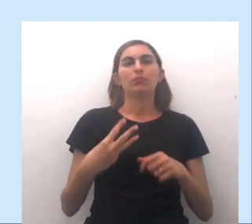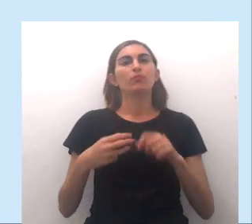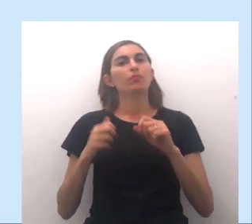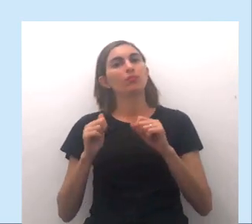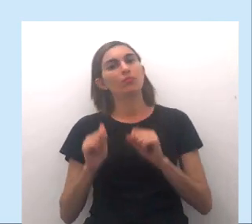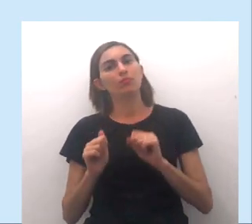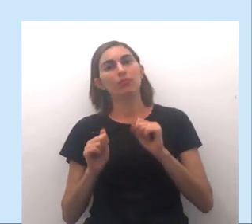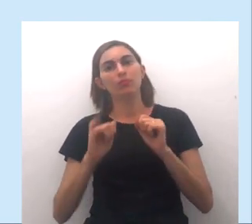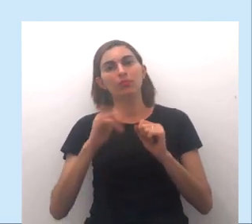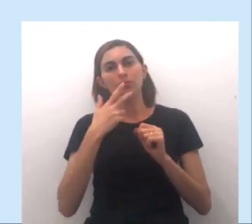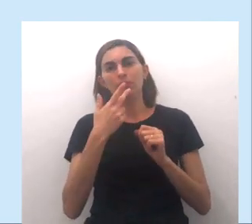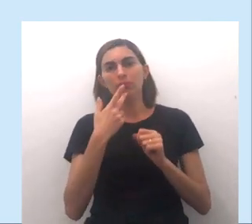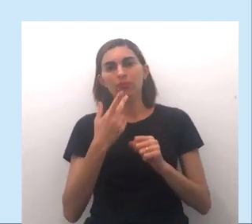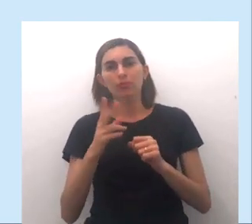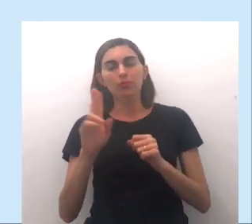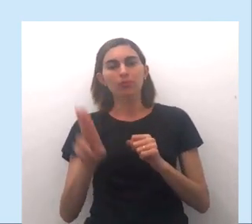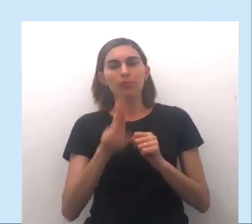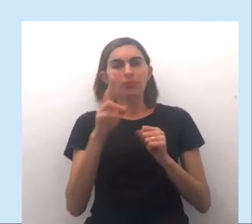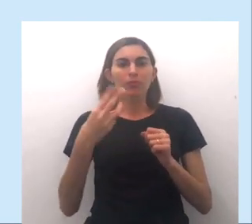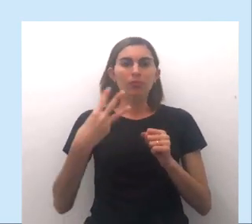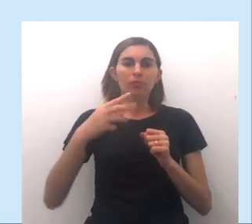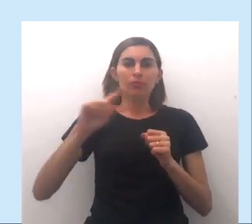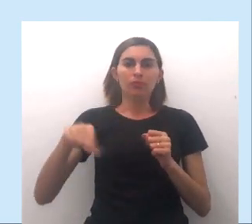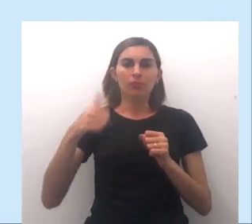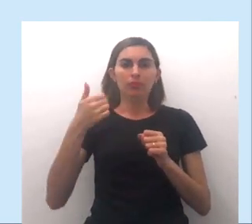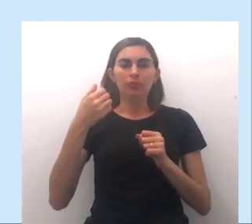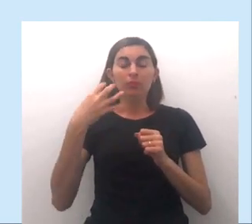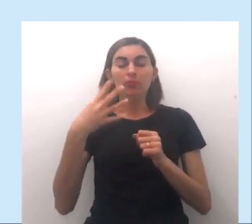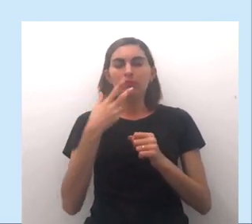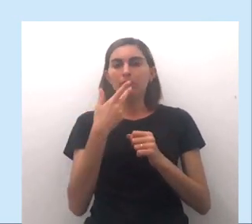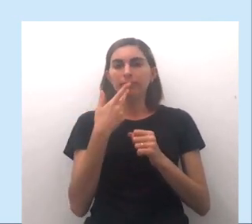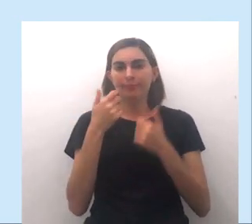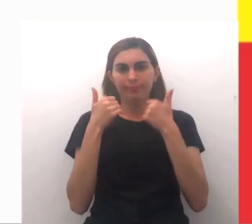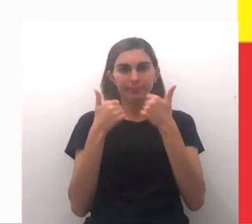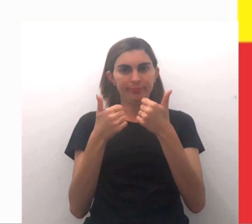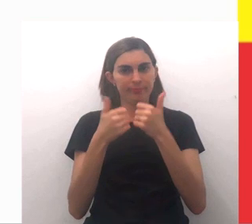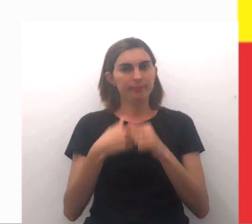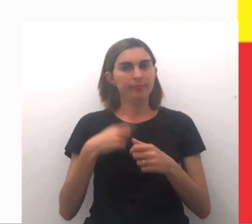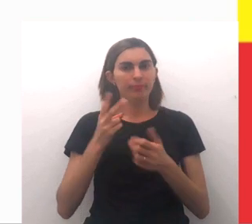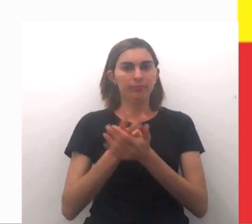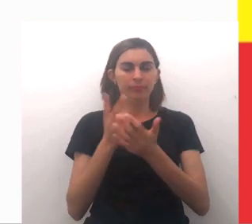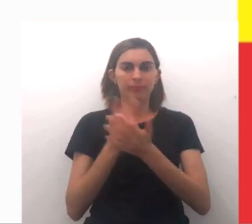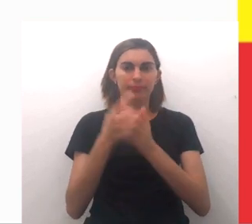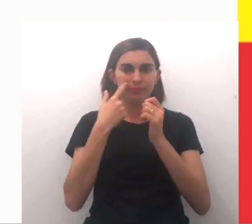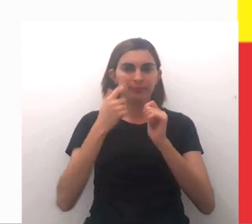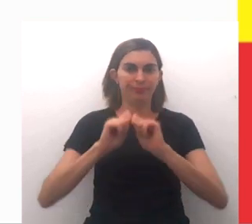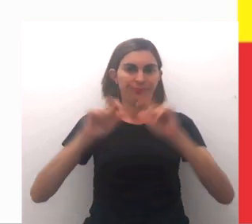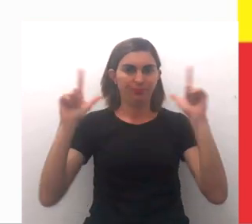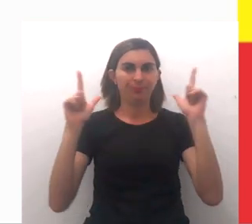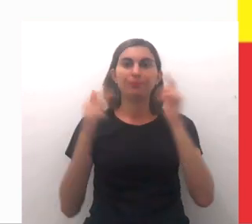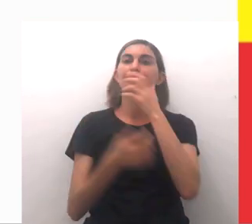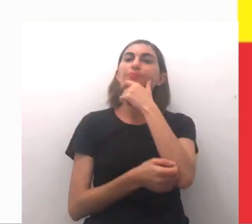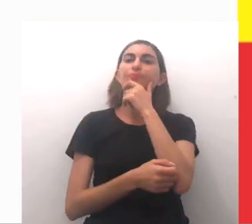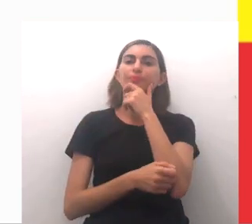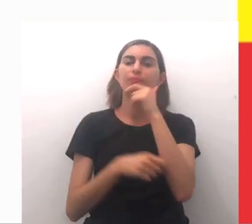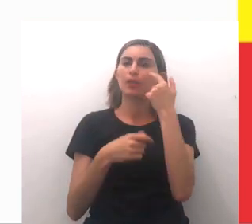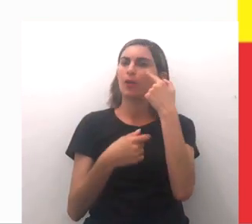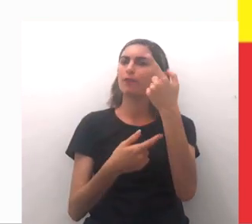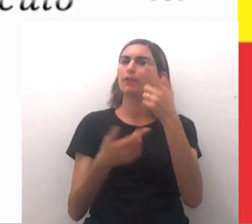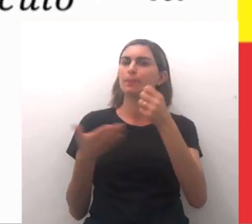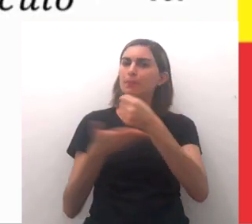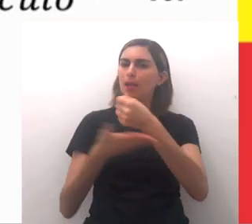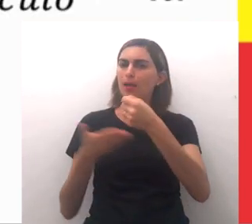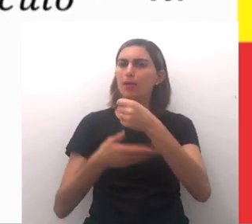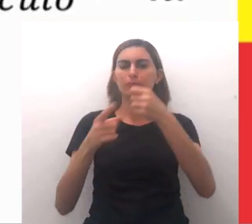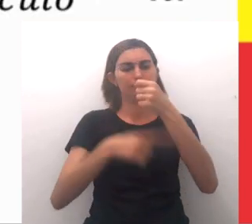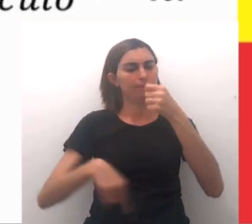não falar, usa π igual a 3,14. Beleza? Então, continuando aí na tela, veja aqui o seguinte, ó, a base é um círculo